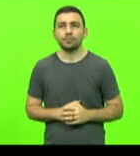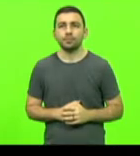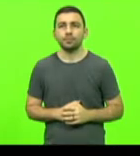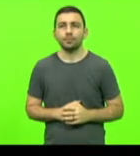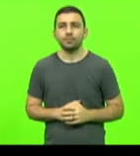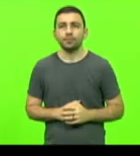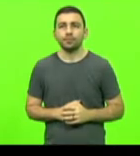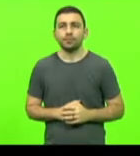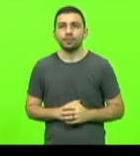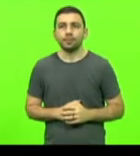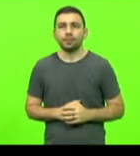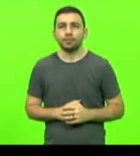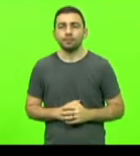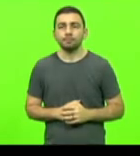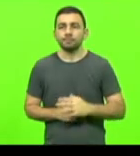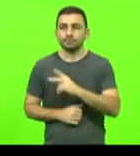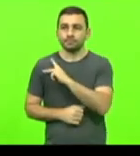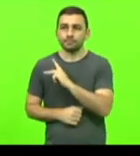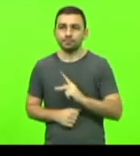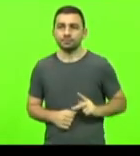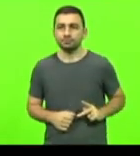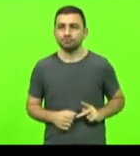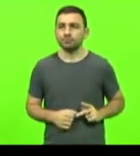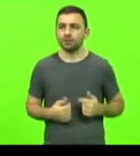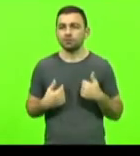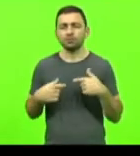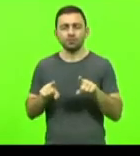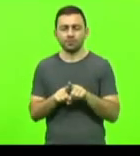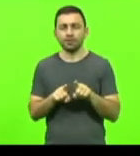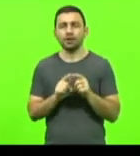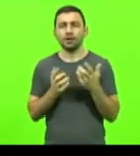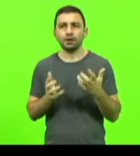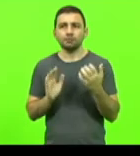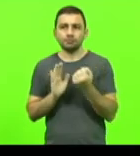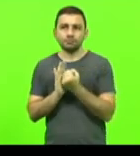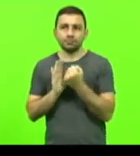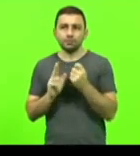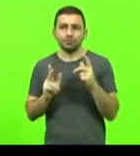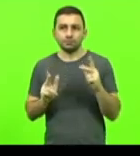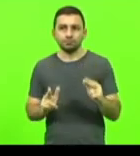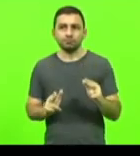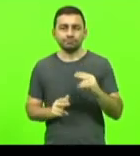Obrigado, senhor presidente. Também quero registrar, e ao mesmo tempo, o deputado Gerri,